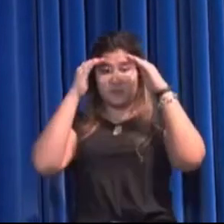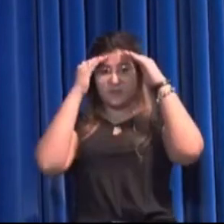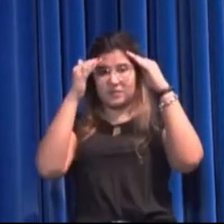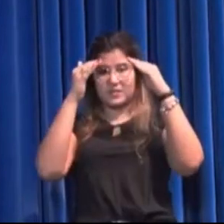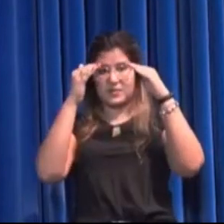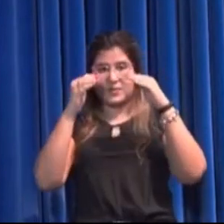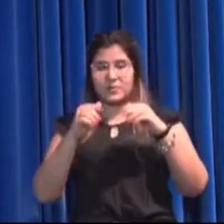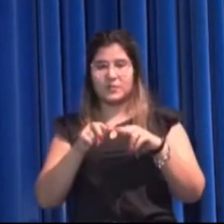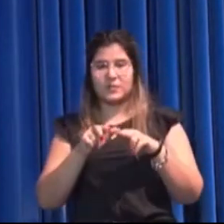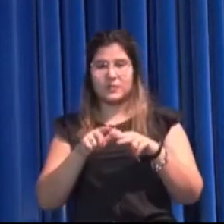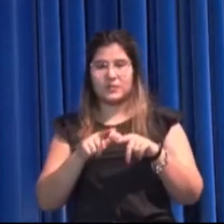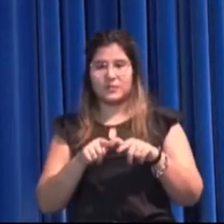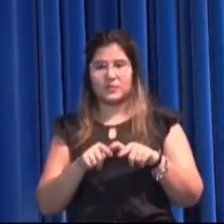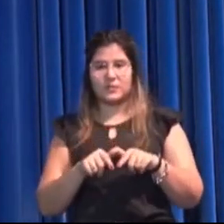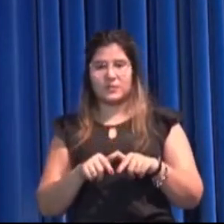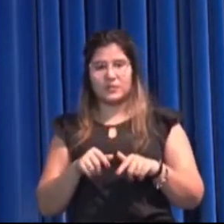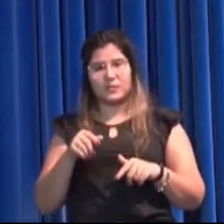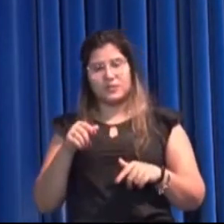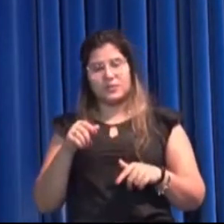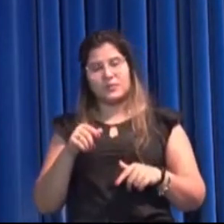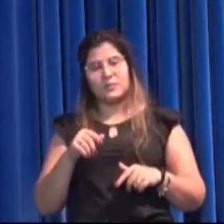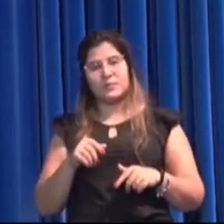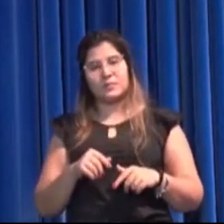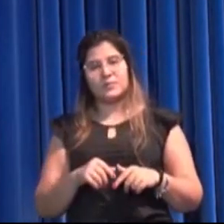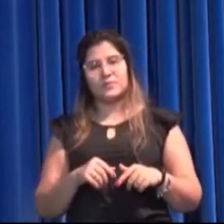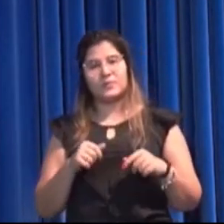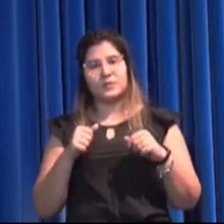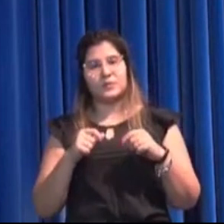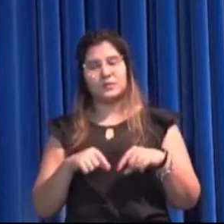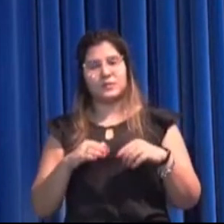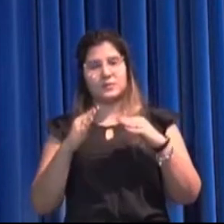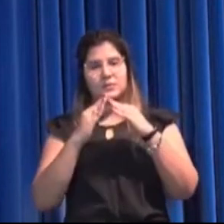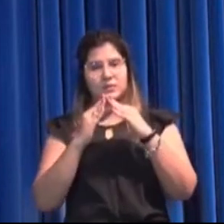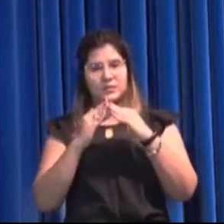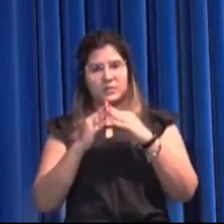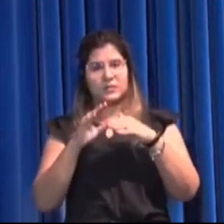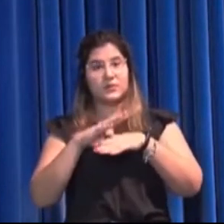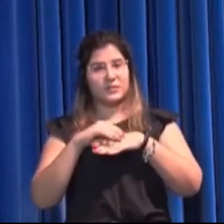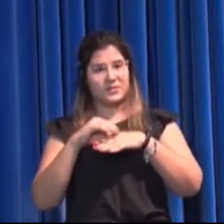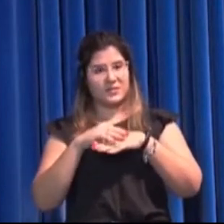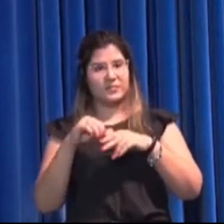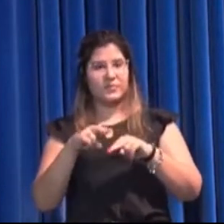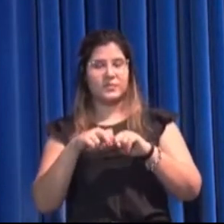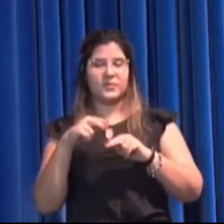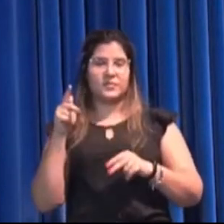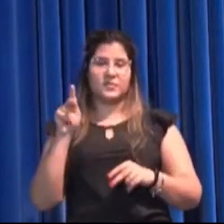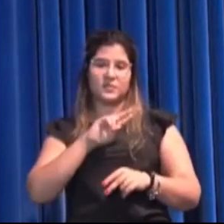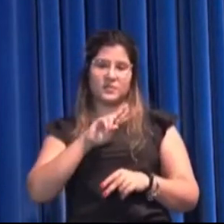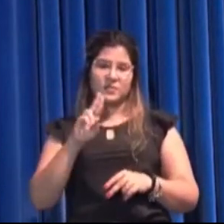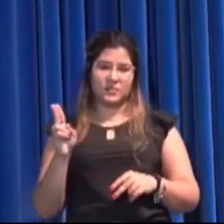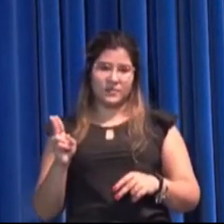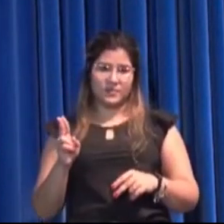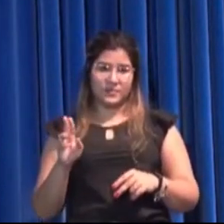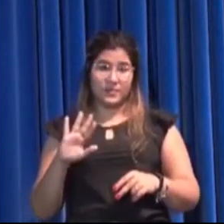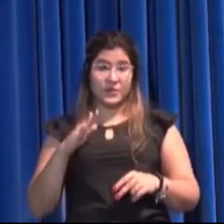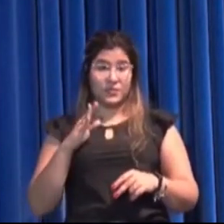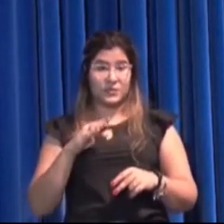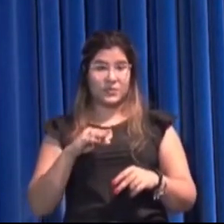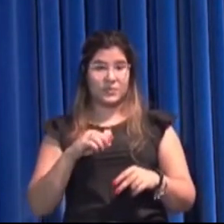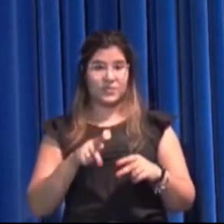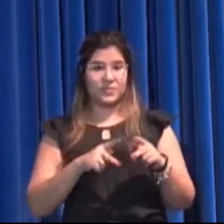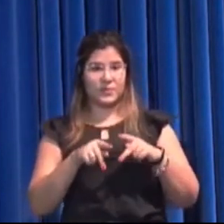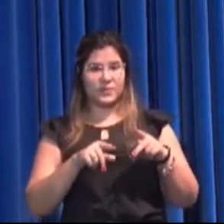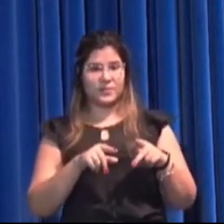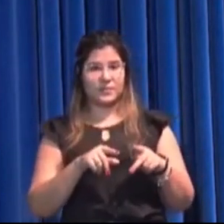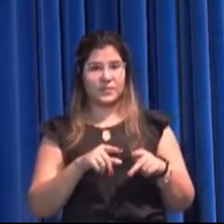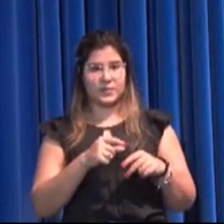saberem que esta casa que eu edifiquei é chamada pelo teu nome. Quando o teu povo sair à